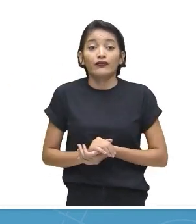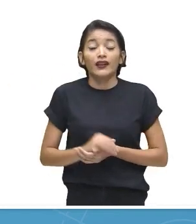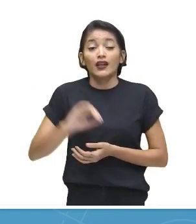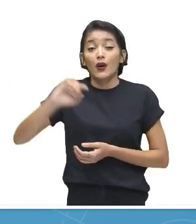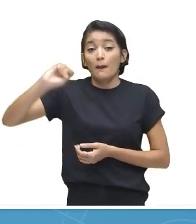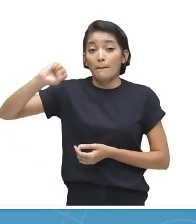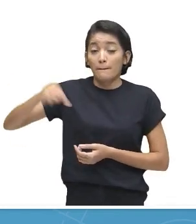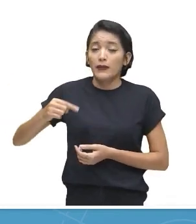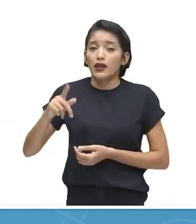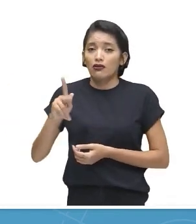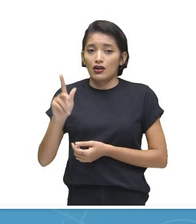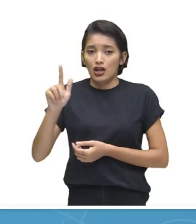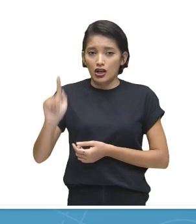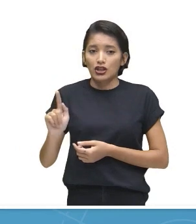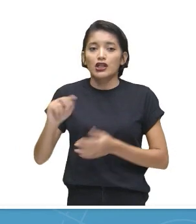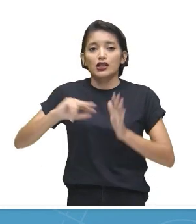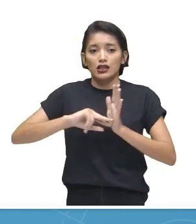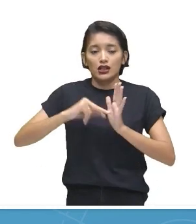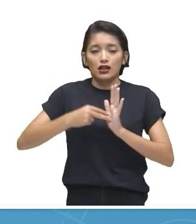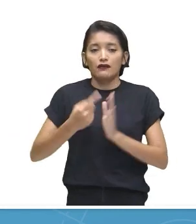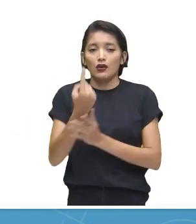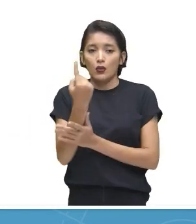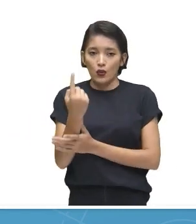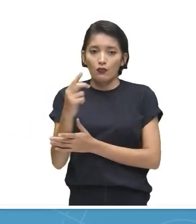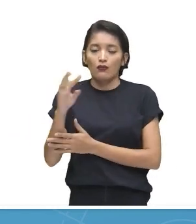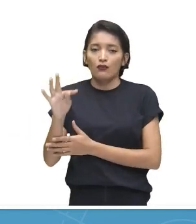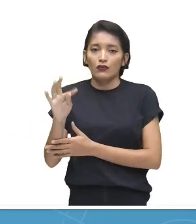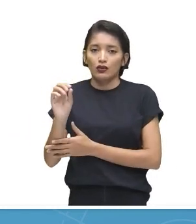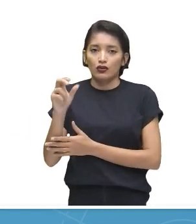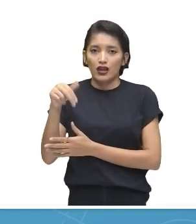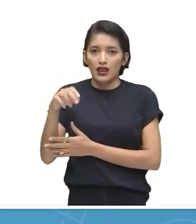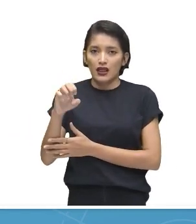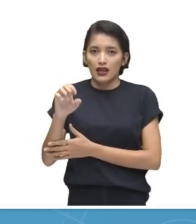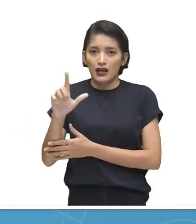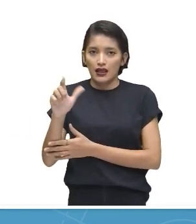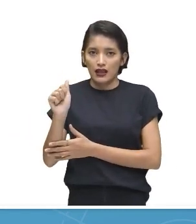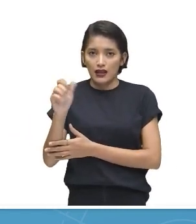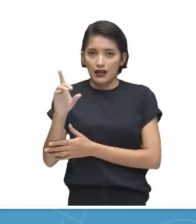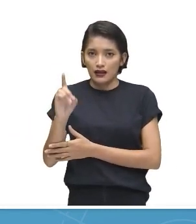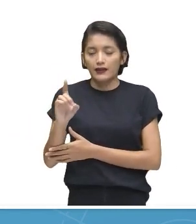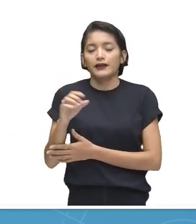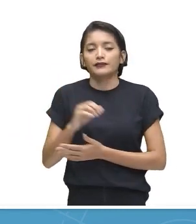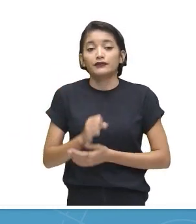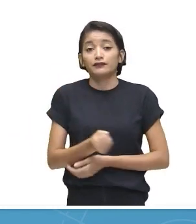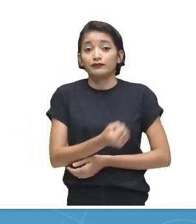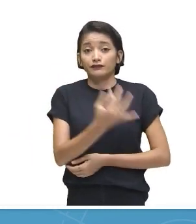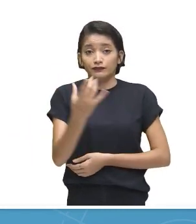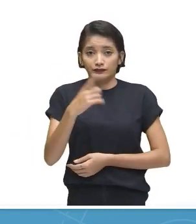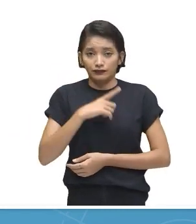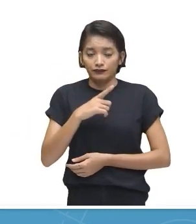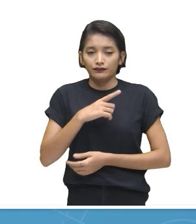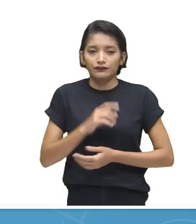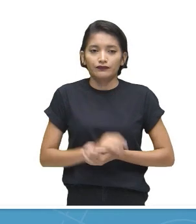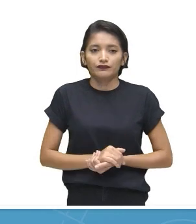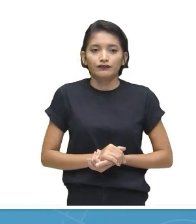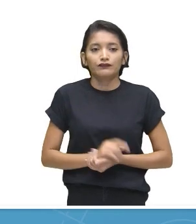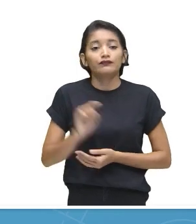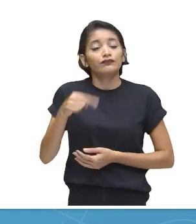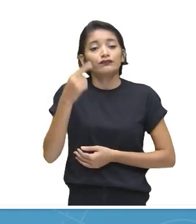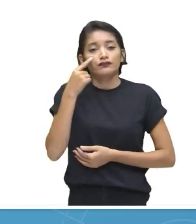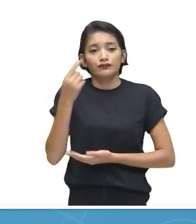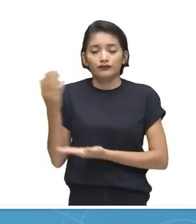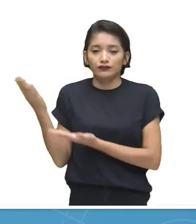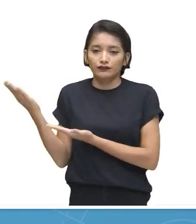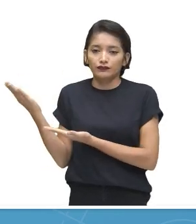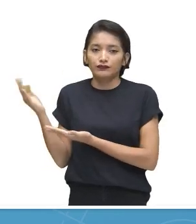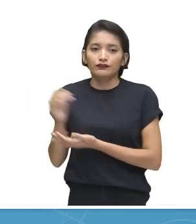equivalem a 1 tonelada. Então, é a quantidade aí que a gente está observando de massa. Na próxima imagem, a